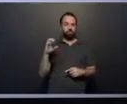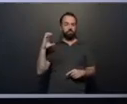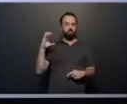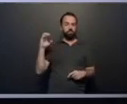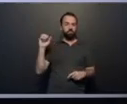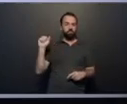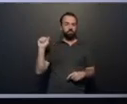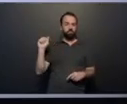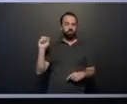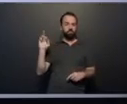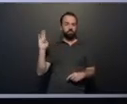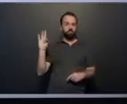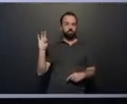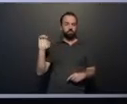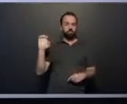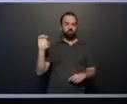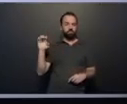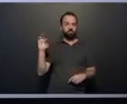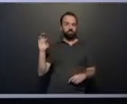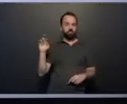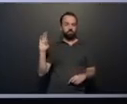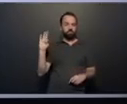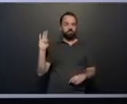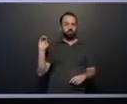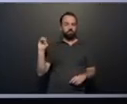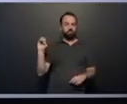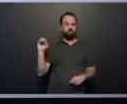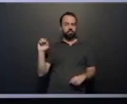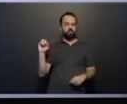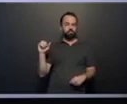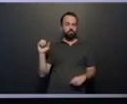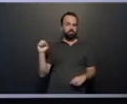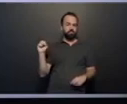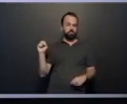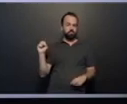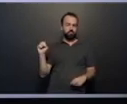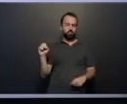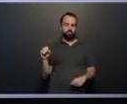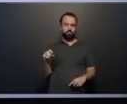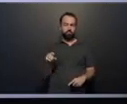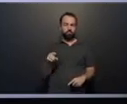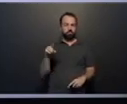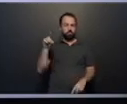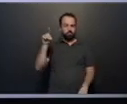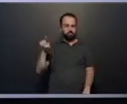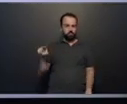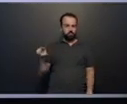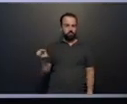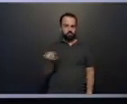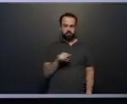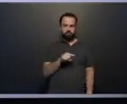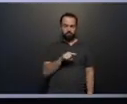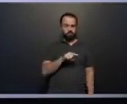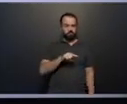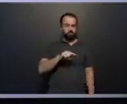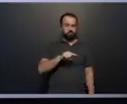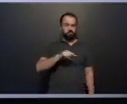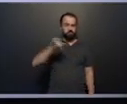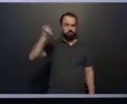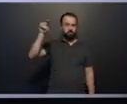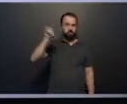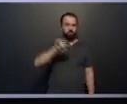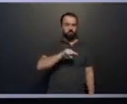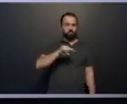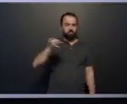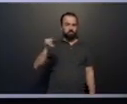catetos. Essa diagonal, que seria o maior lado de um desses triângulos, nós chamamos